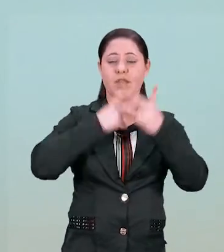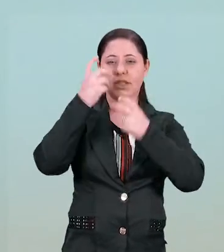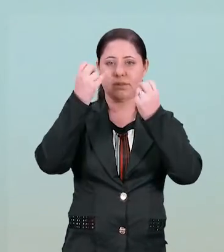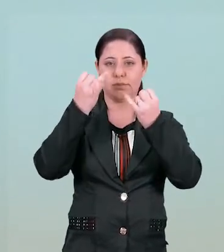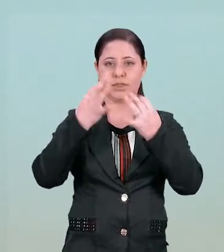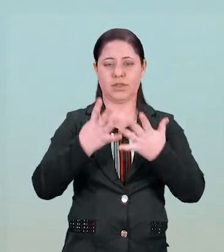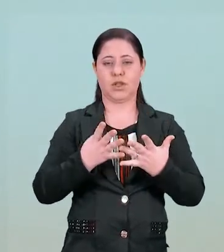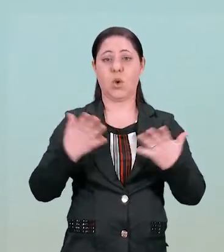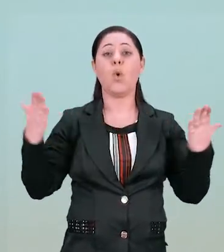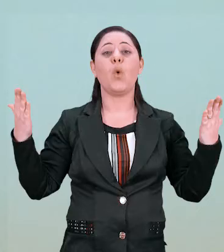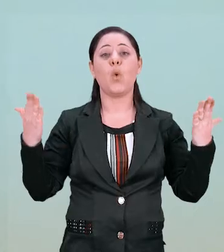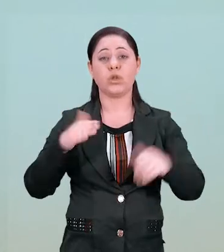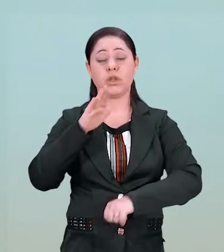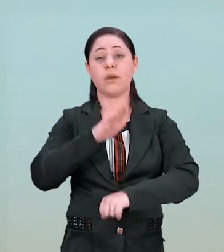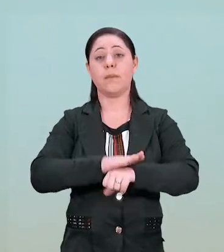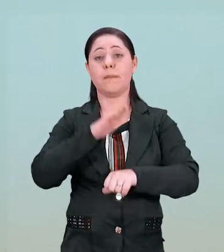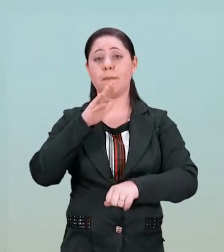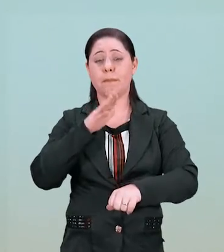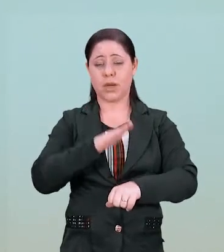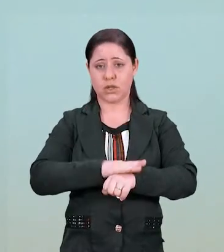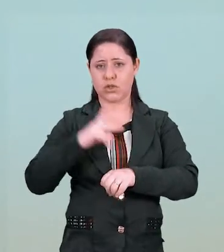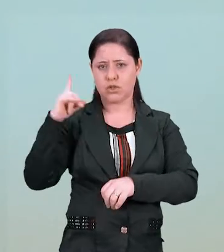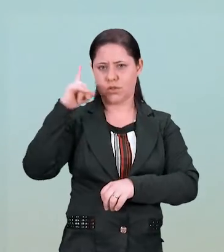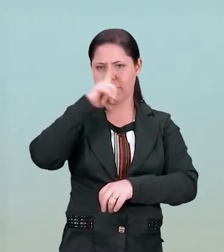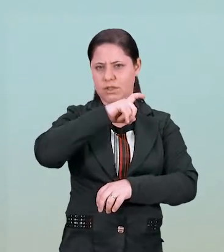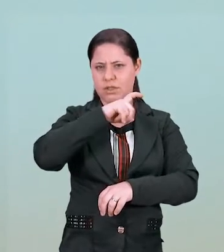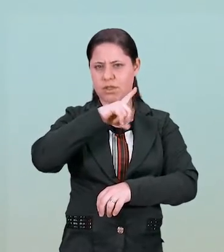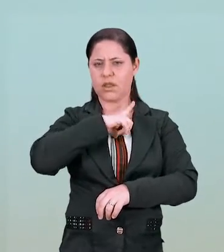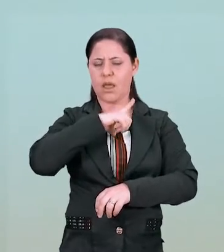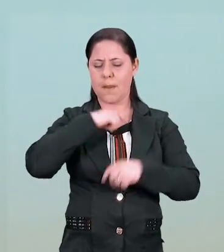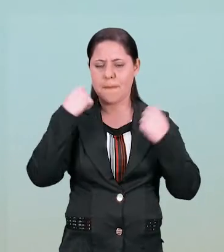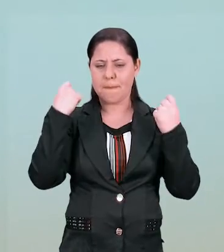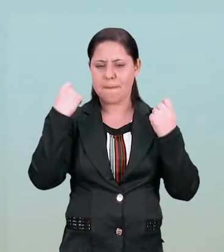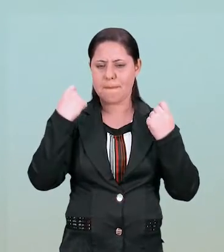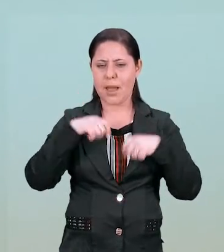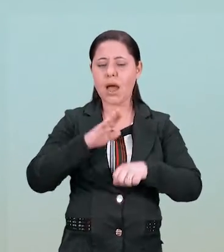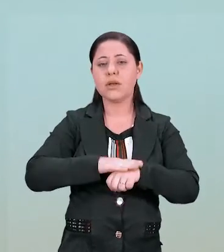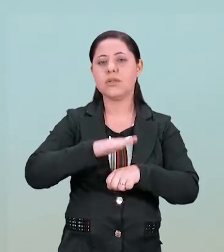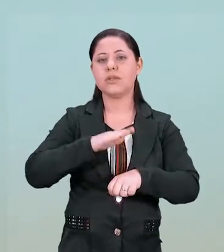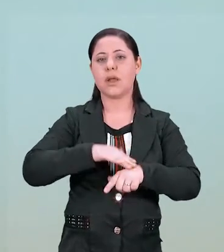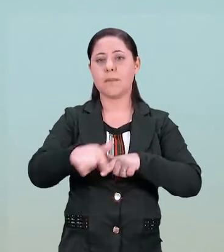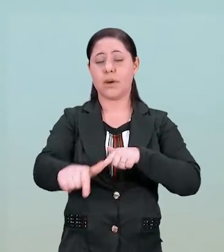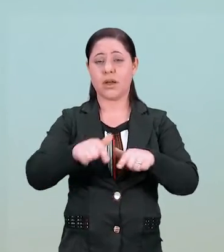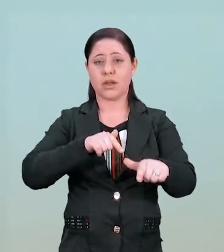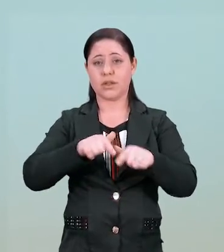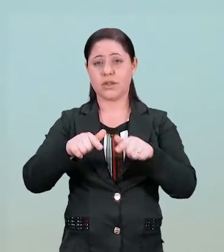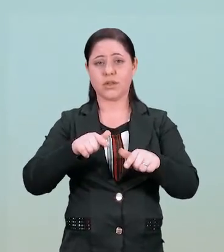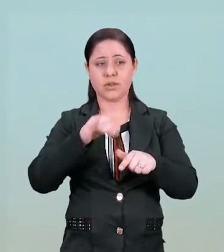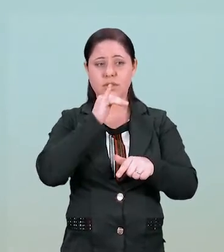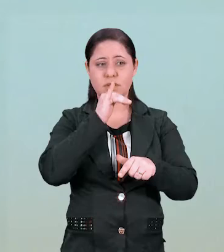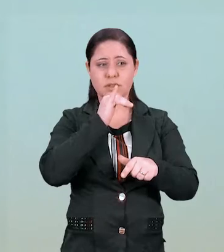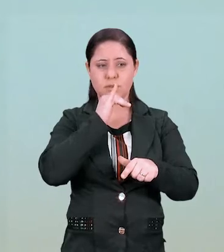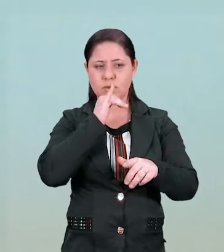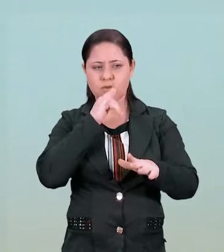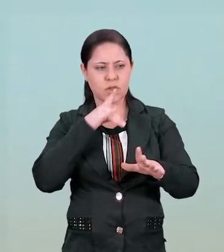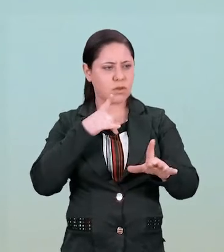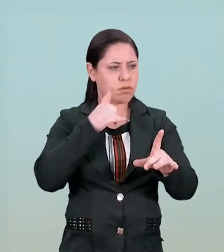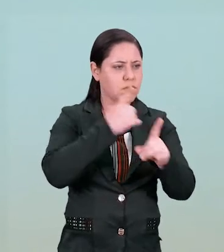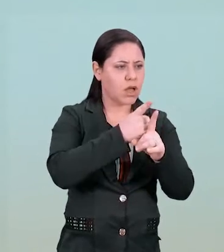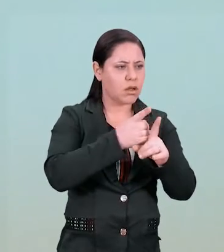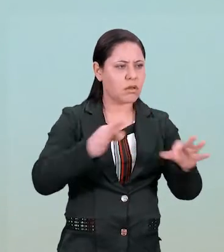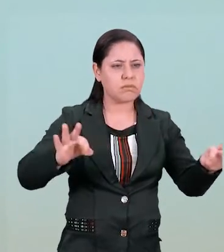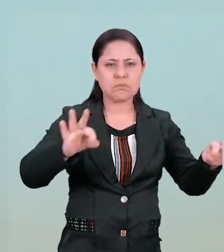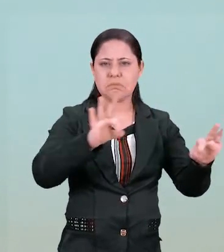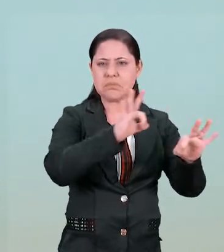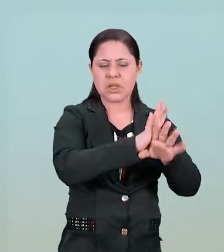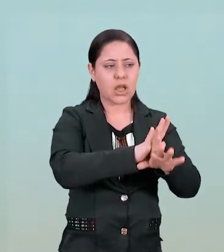mais difícil, exige muito mais trabalho você estourar um ponto de distribuição de droga, uma boca de fumo, de pó,